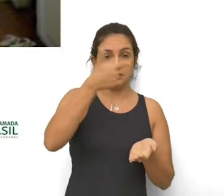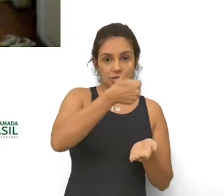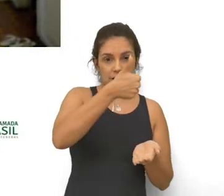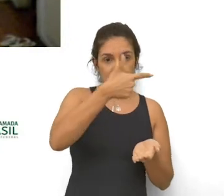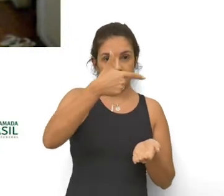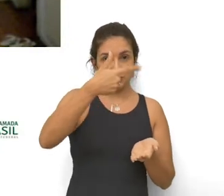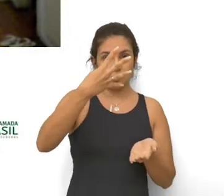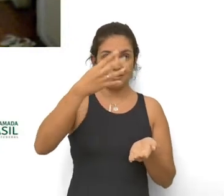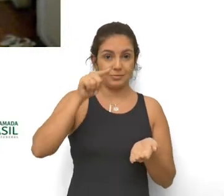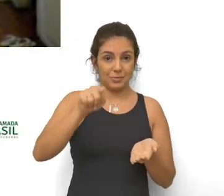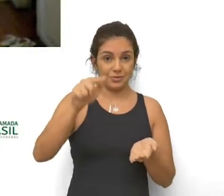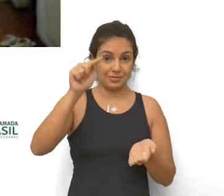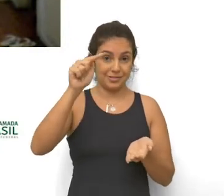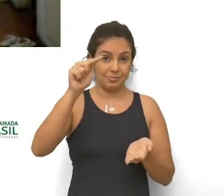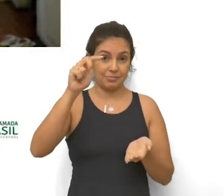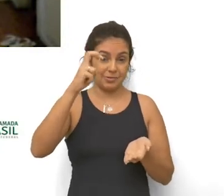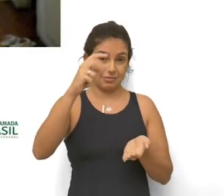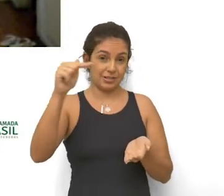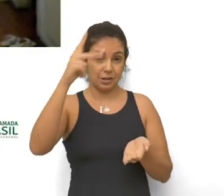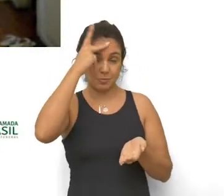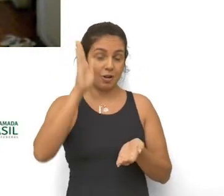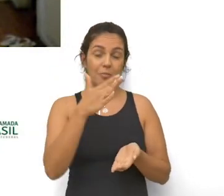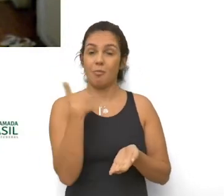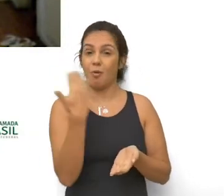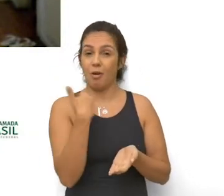124.057 pessoas que faleceram